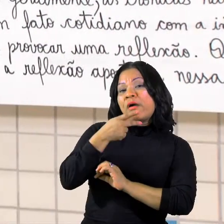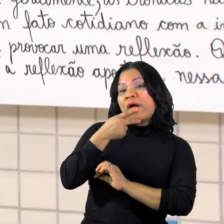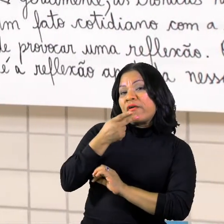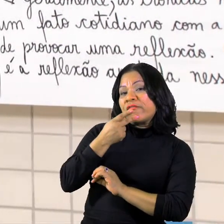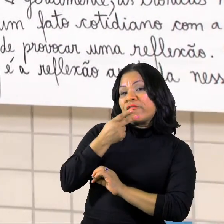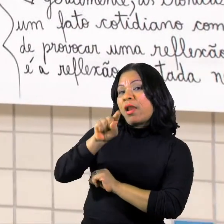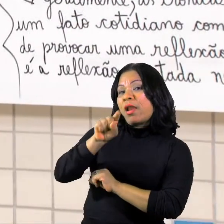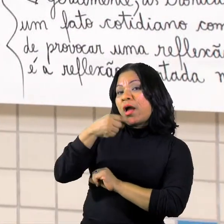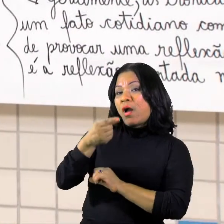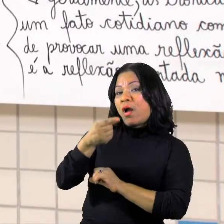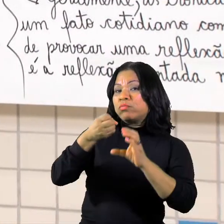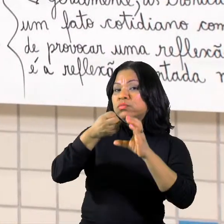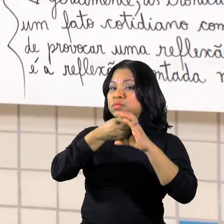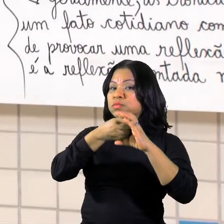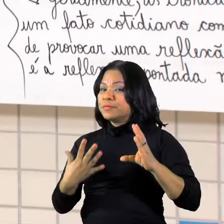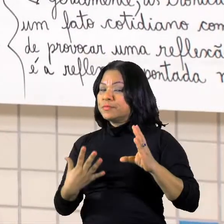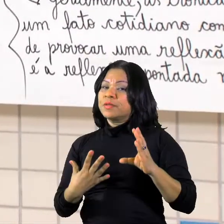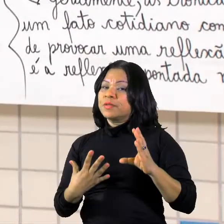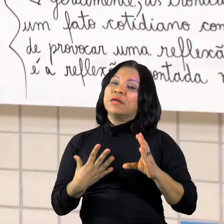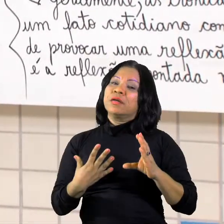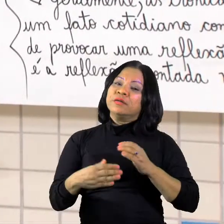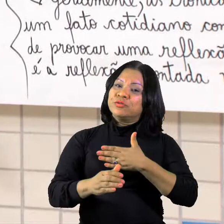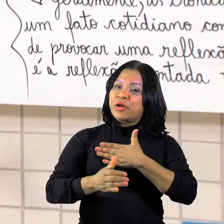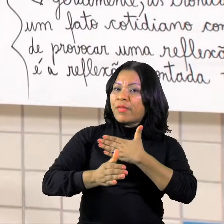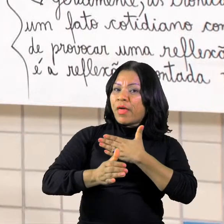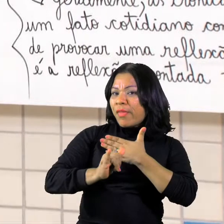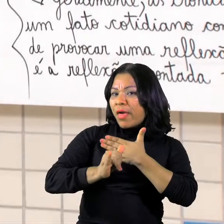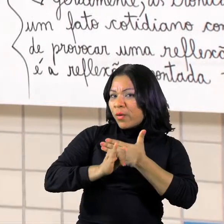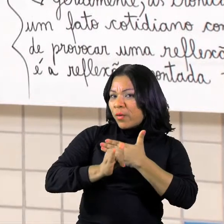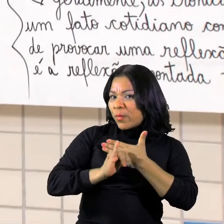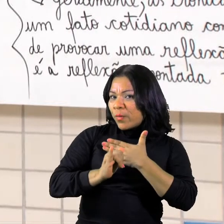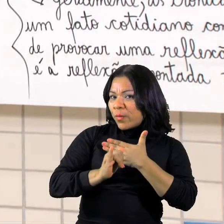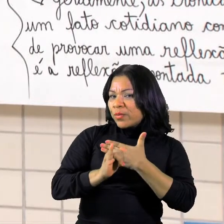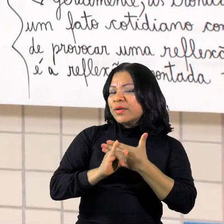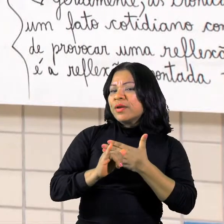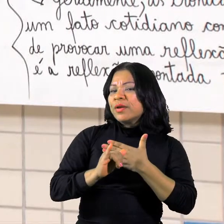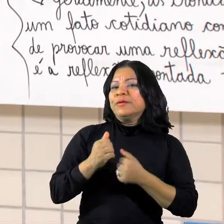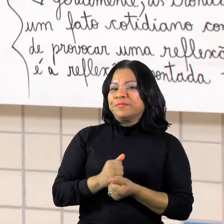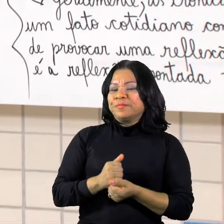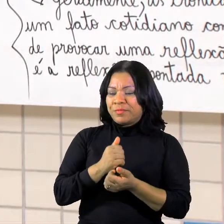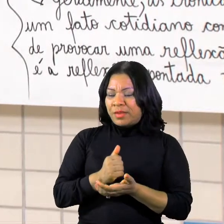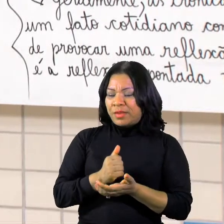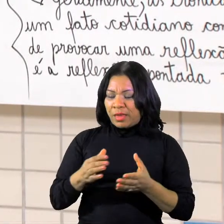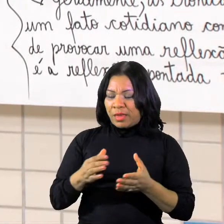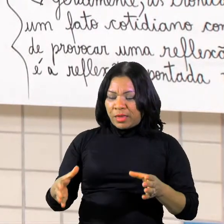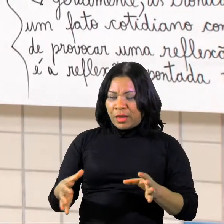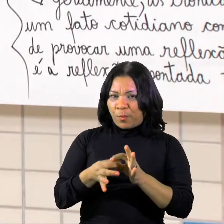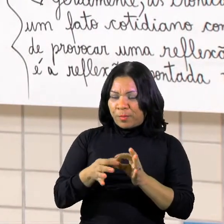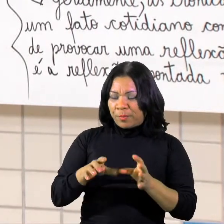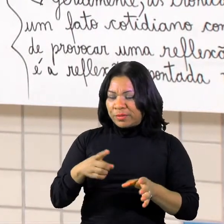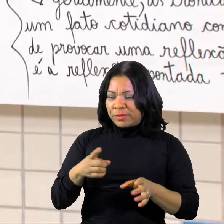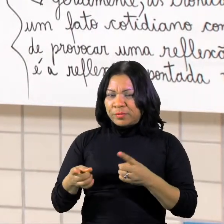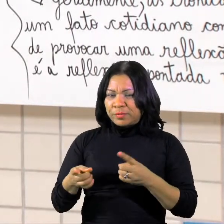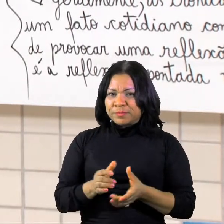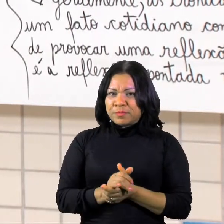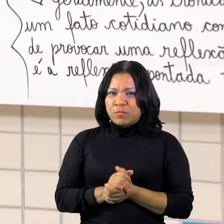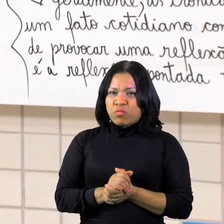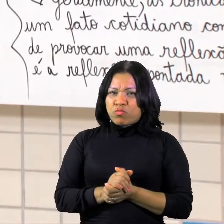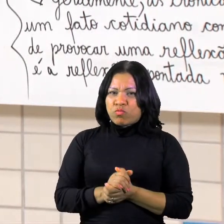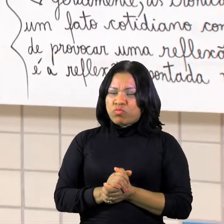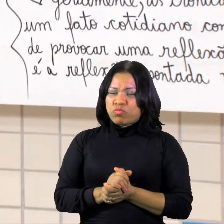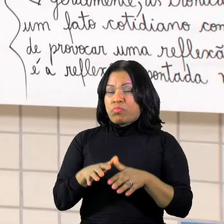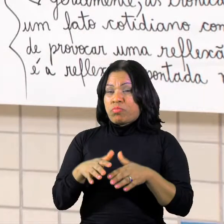reforçar outra característica da crônica, um complemento a essa que a gente acabou de ler, né? Diz o seguinte: geralmente